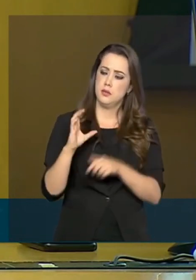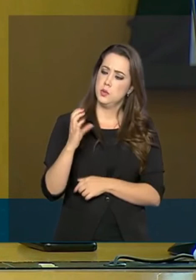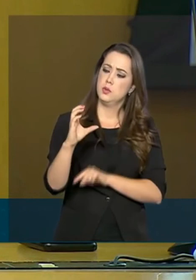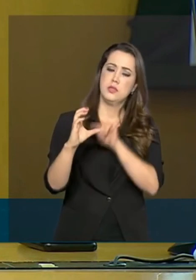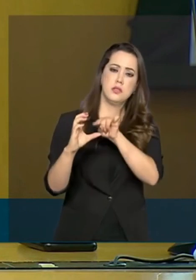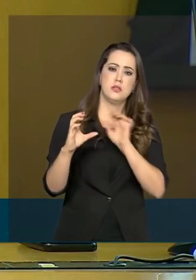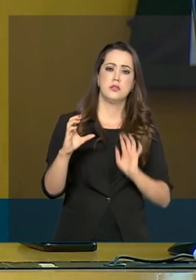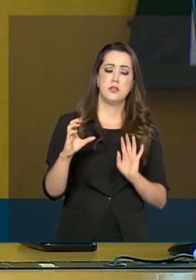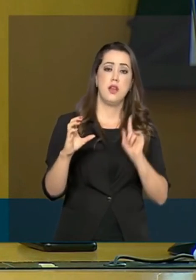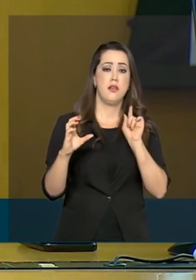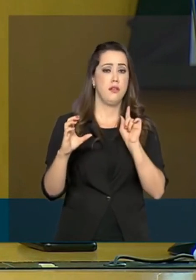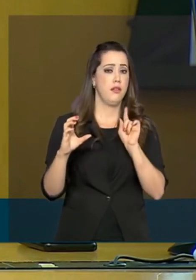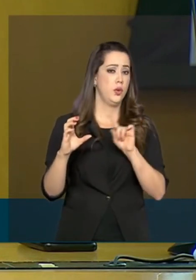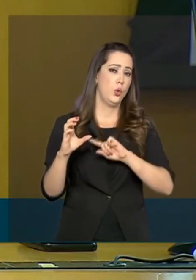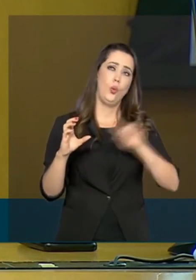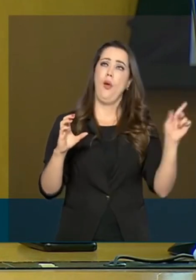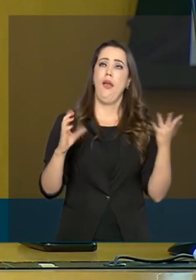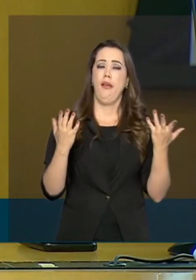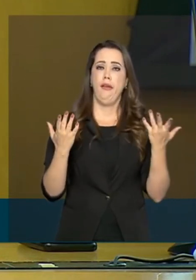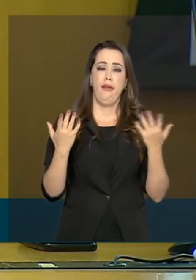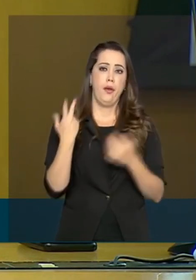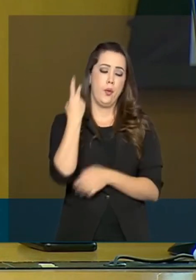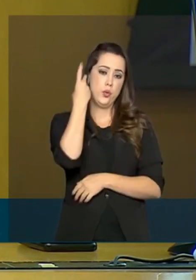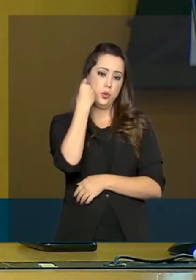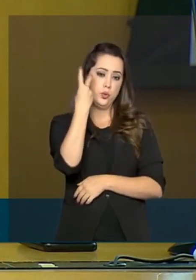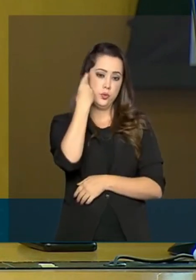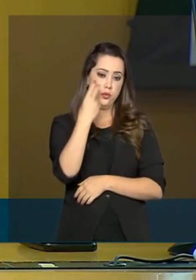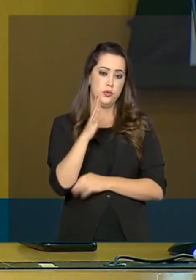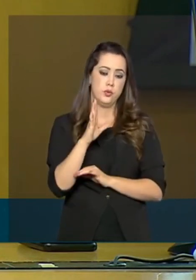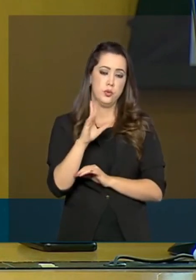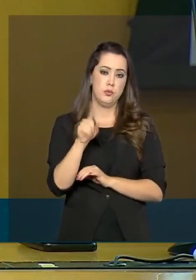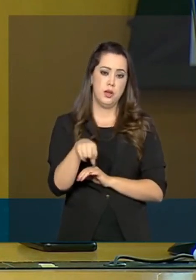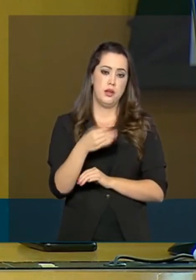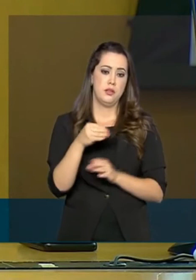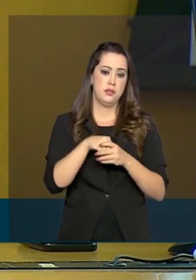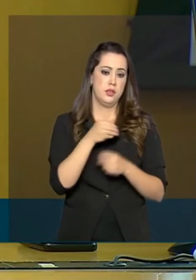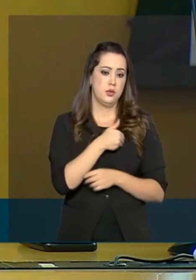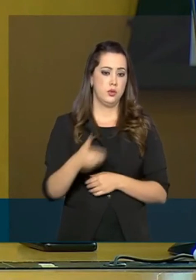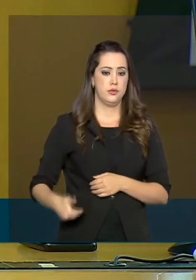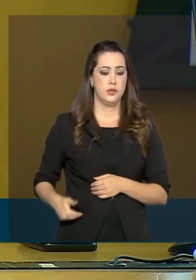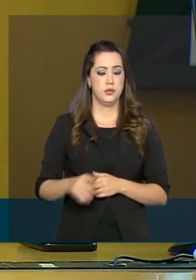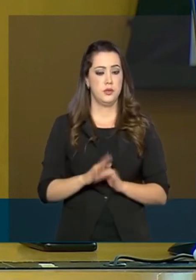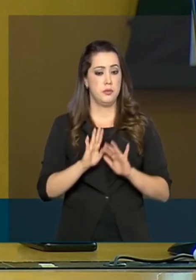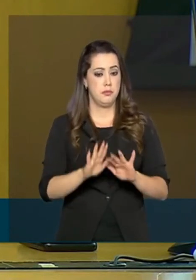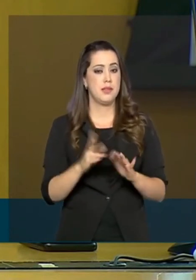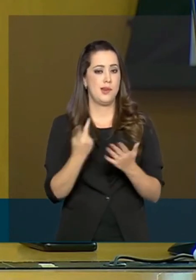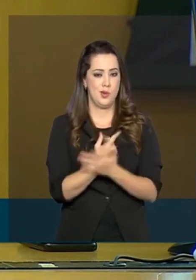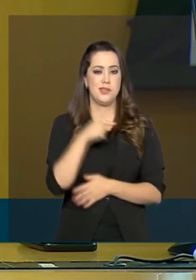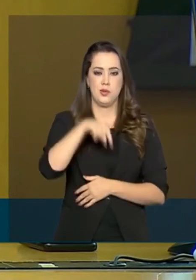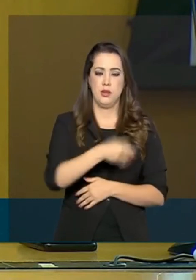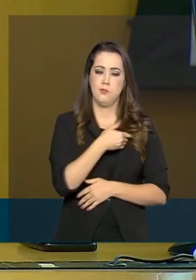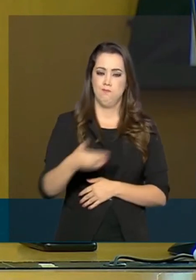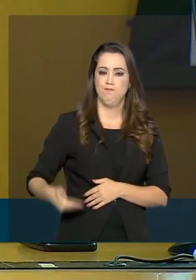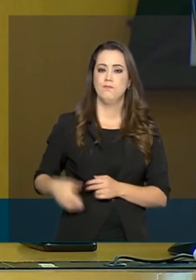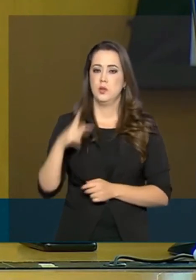cientificamente é algo que não é o comum que se faça em governos, mas isso foi feito pensando